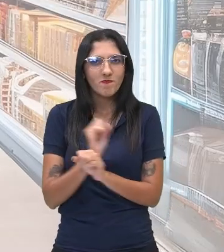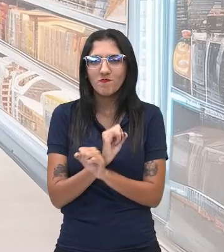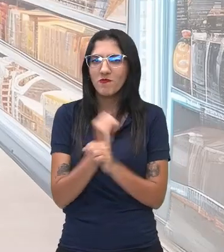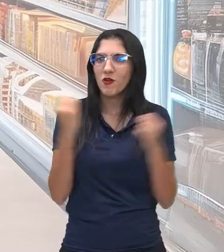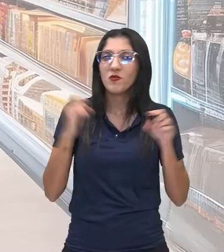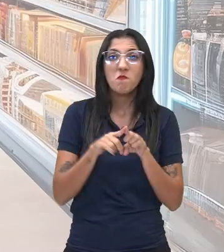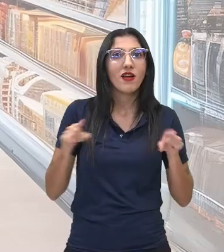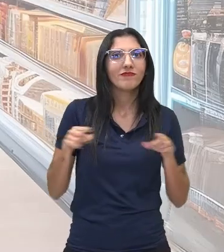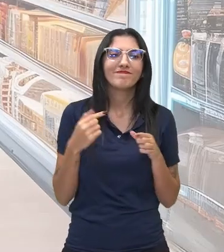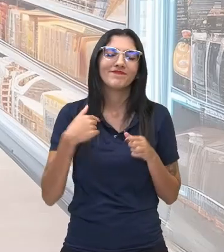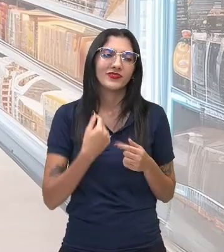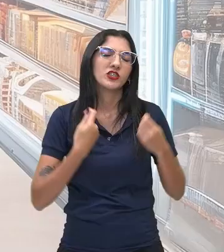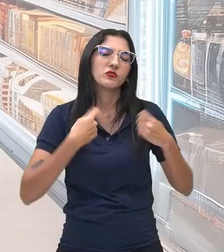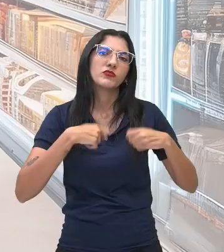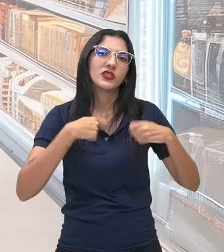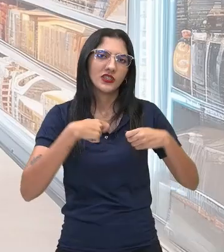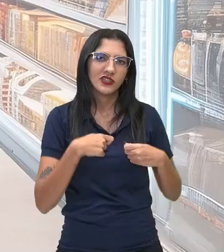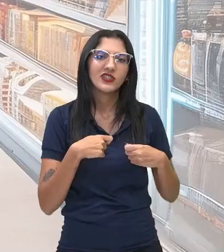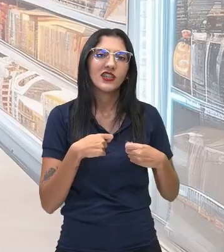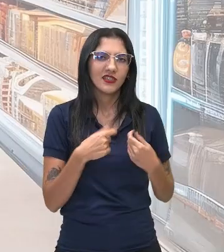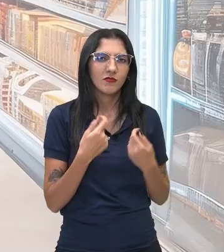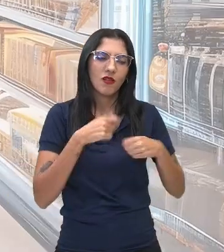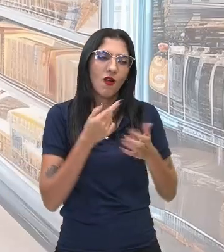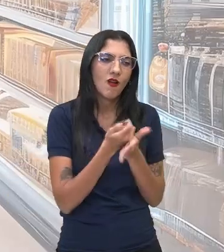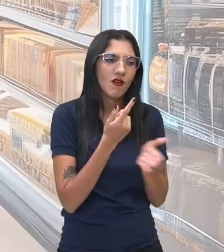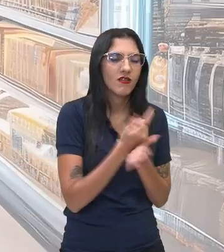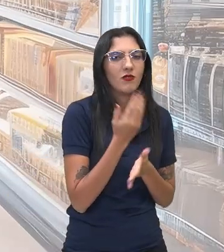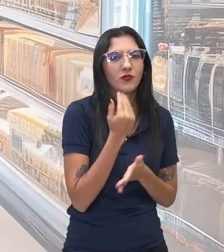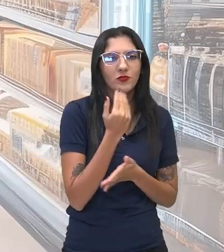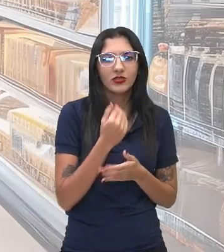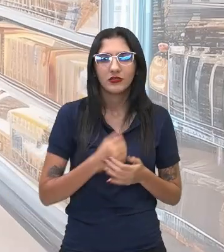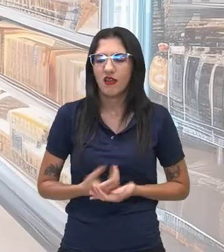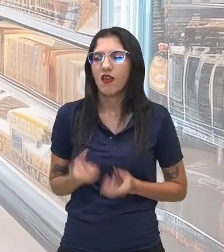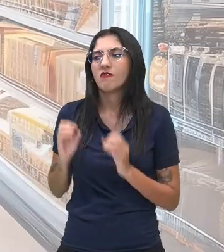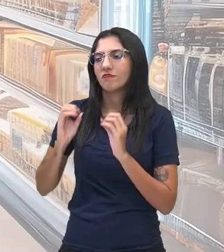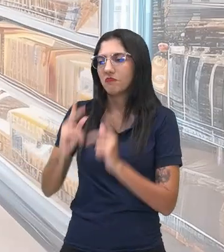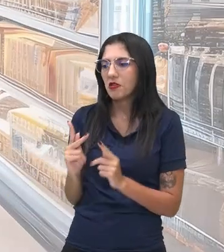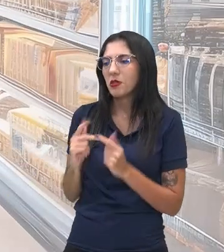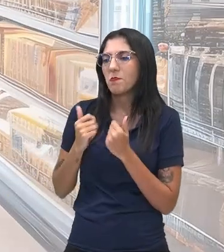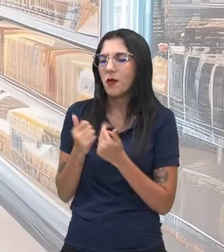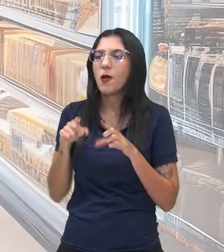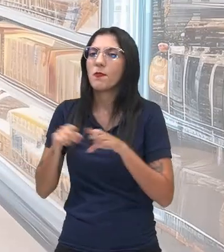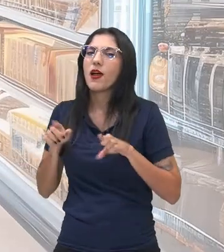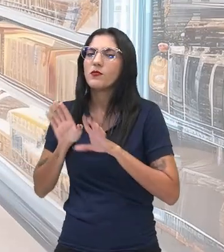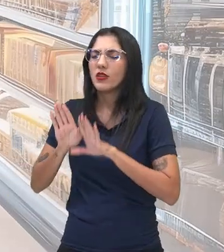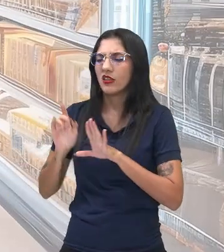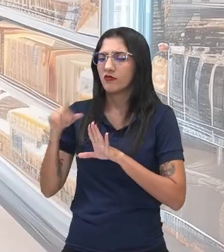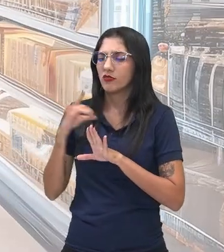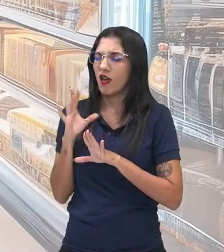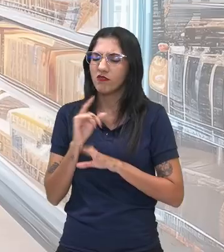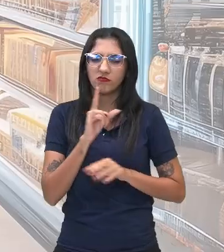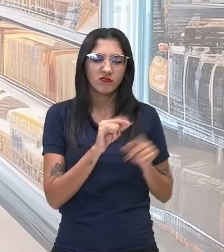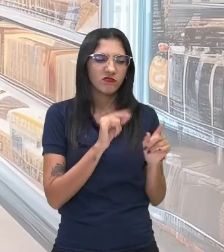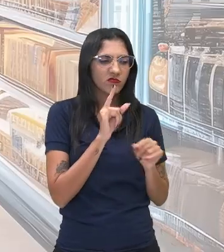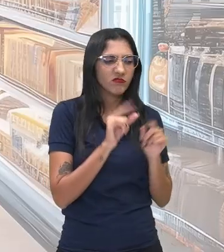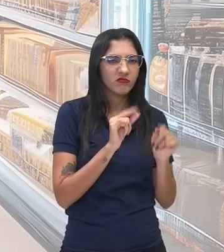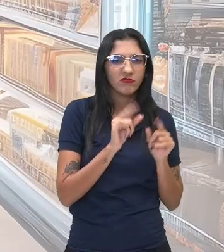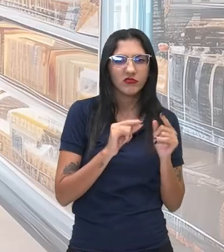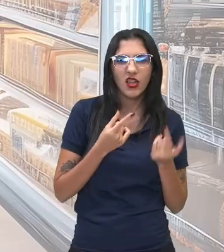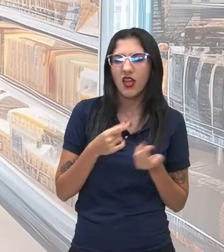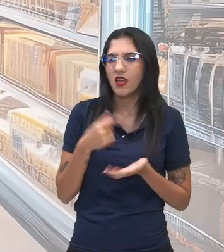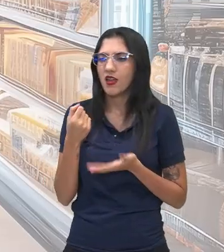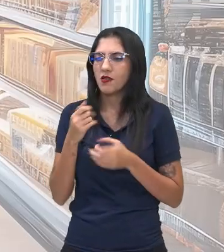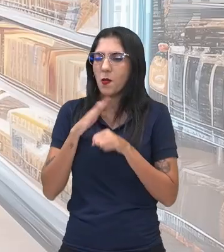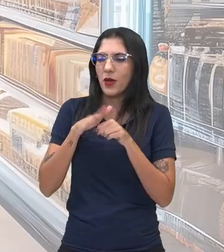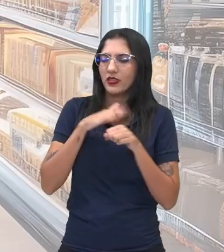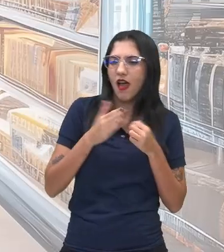é necessário, afinal a gente precisa se alimentar bem. Pode crer, mas quer saber, Dona Clara? Eu vou pegar só uns 2 quilos de batata, porque